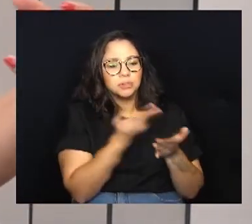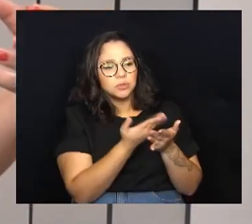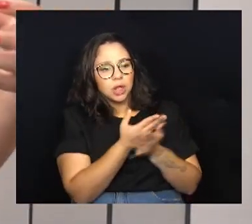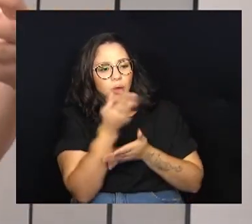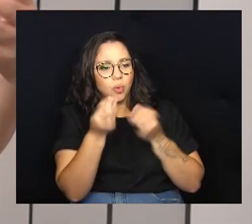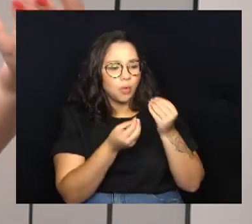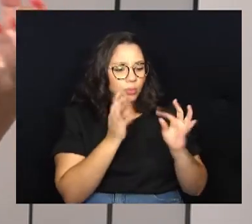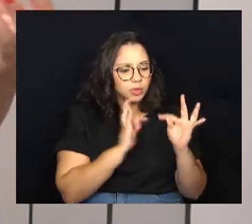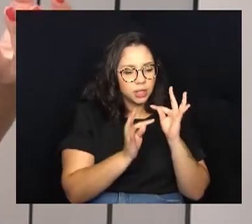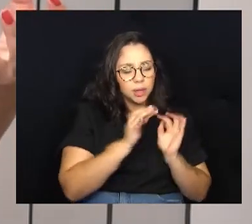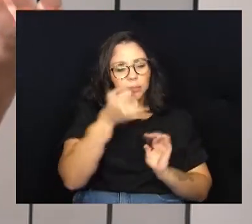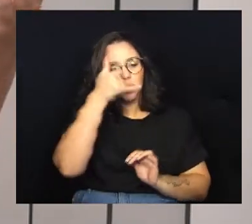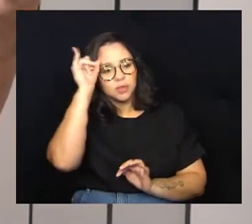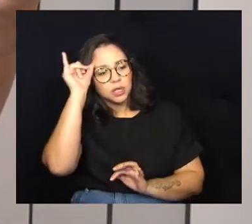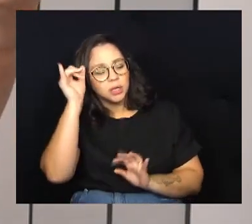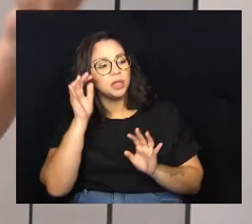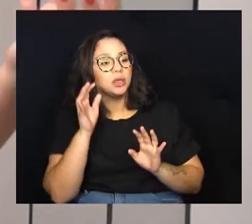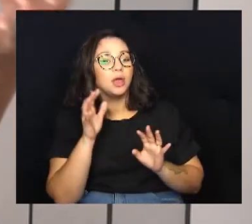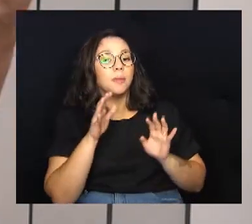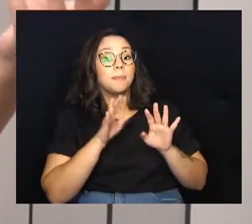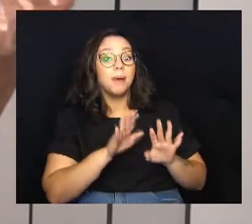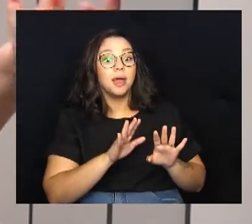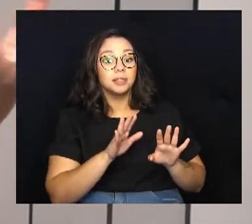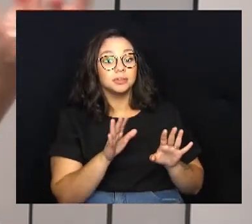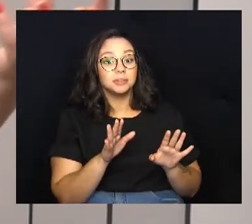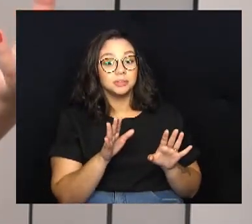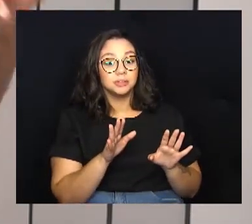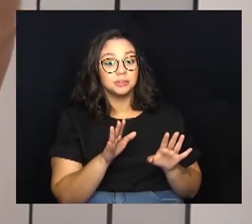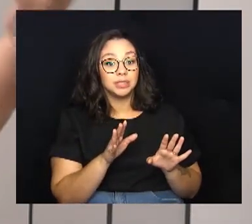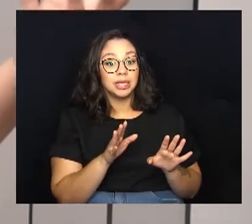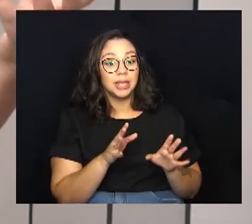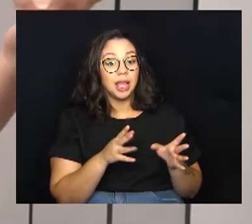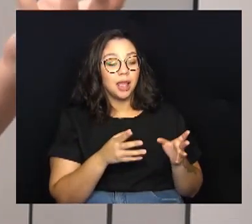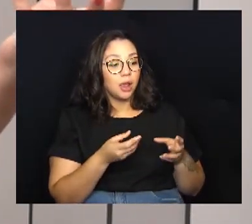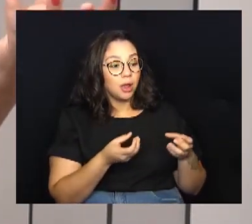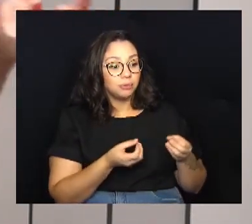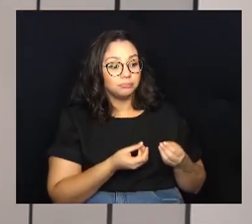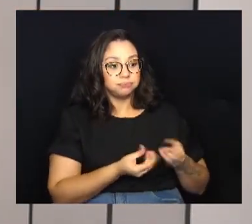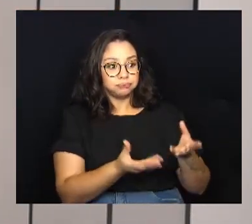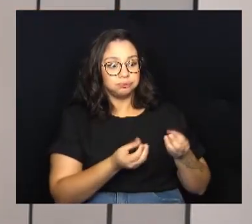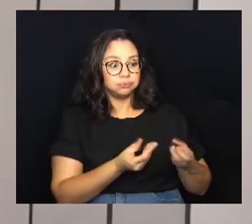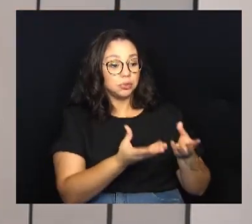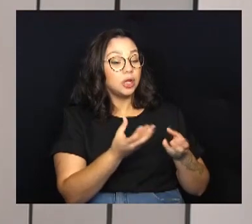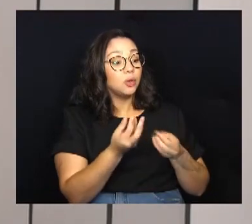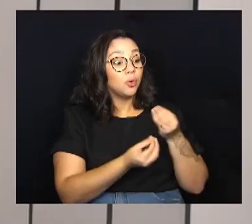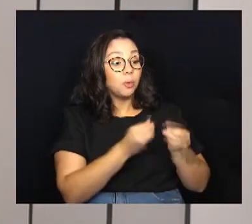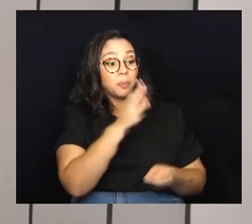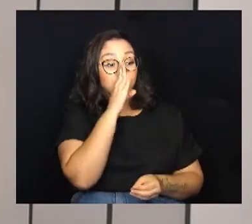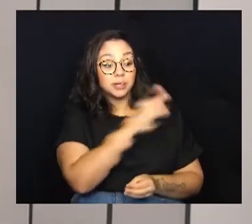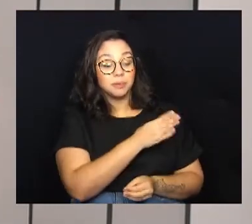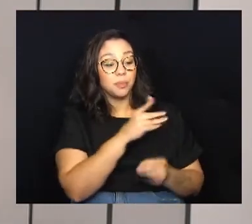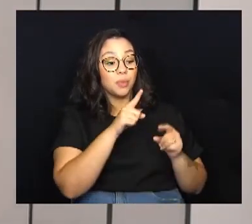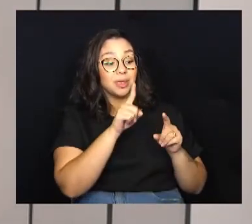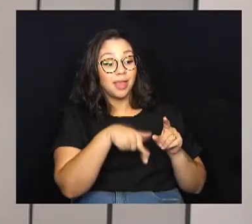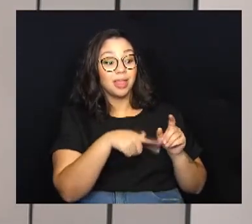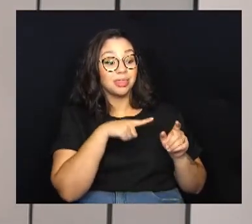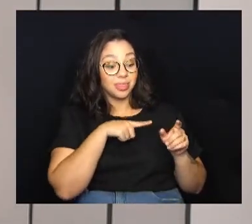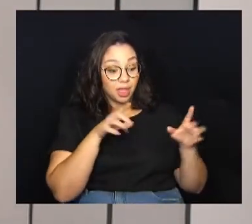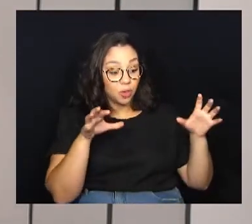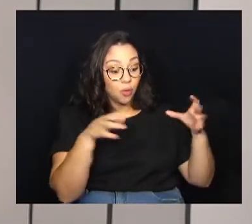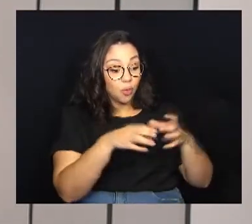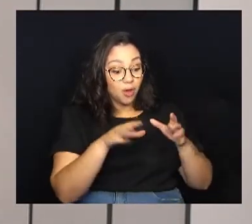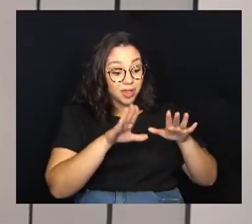fato de ser sintética, né, produzida em laboratório. Sim. Então, gera a dependência mais rápida porque o efeito dela é mais rápido, o prazer